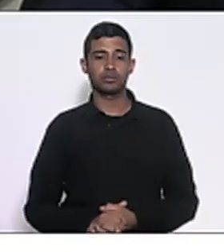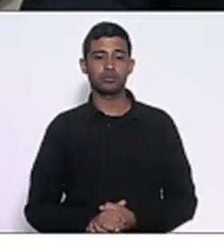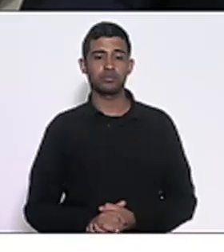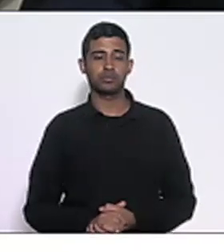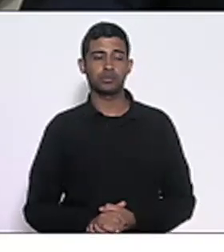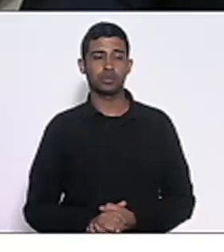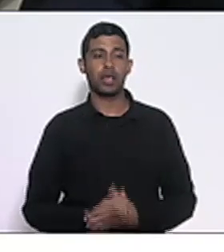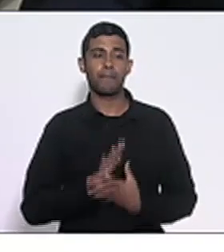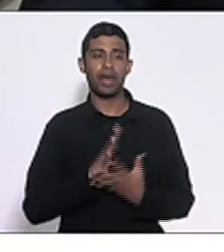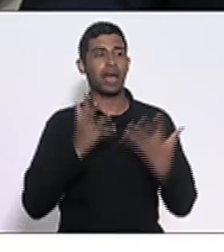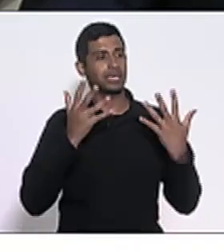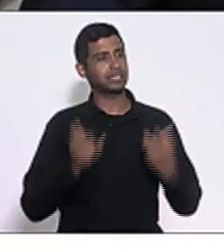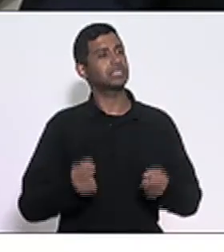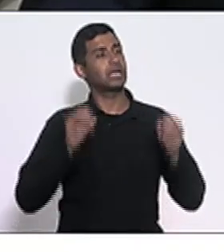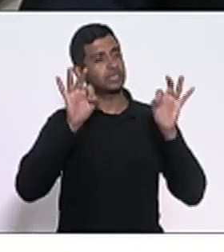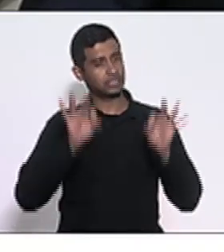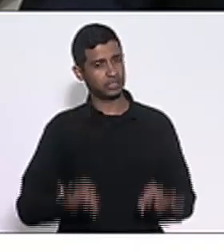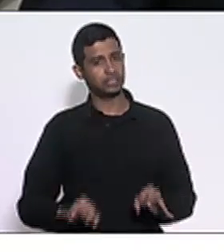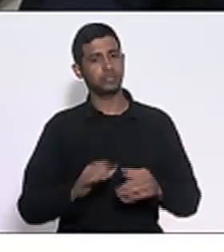corretamente